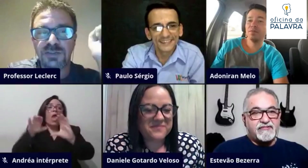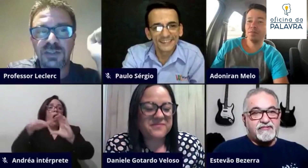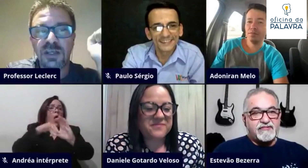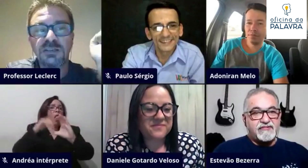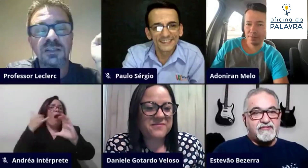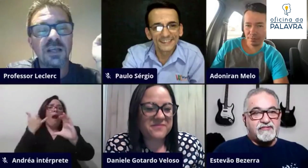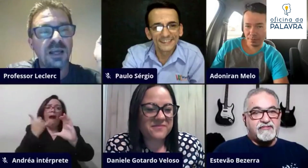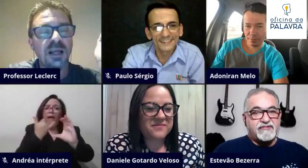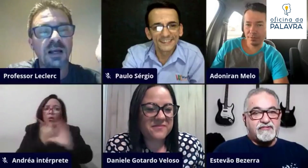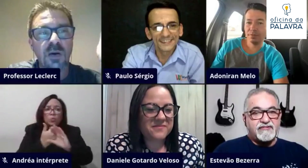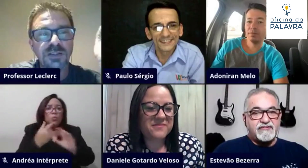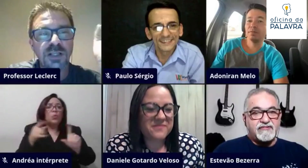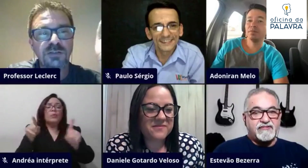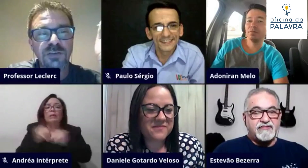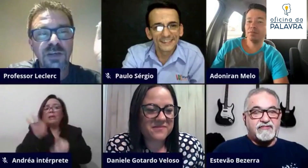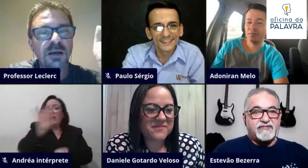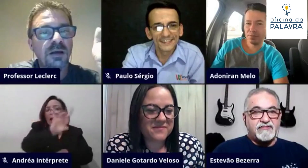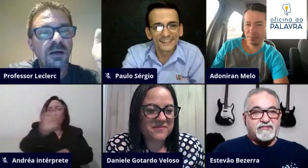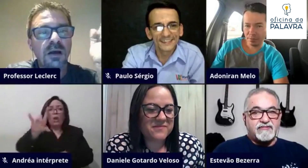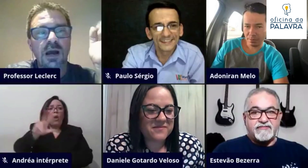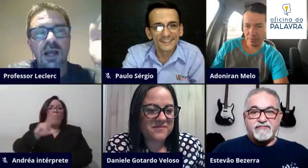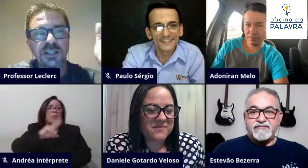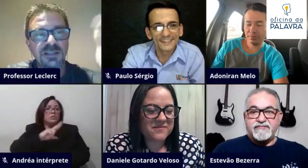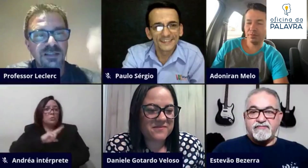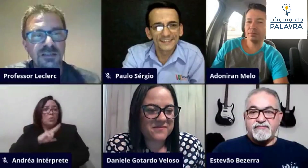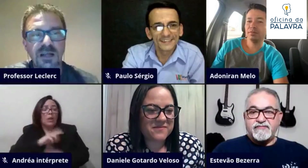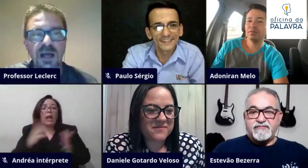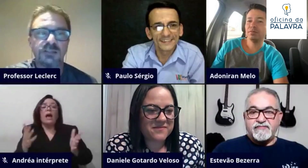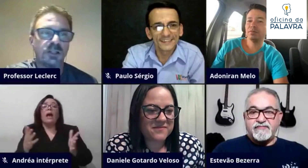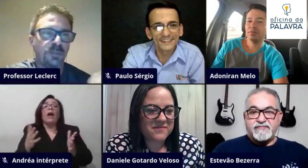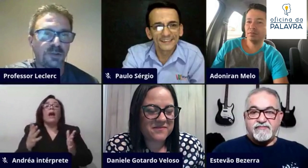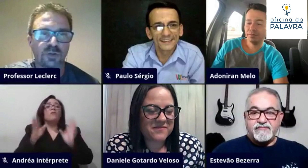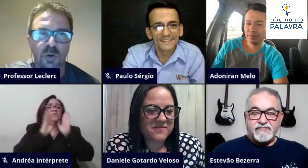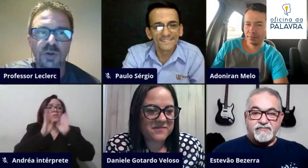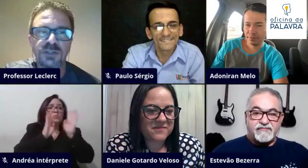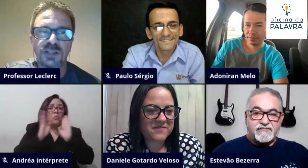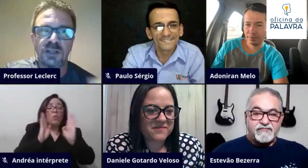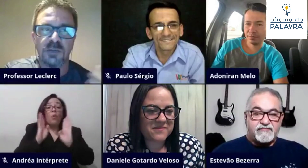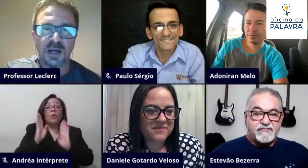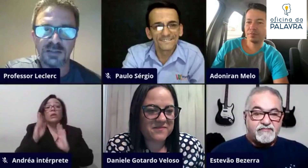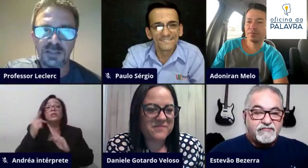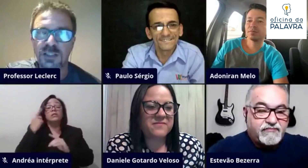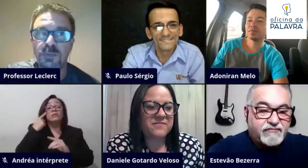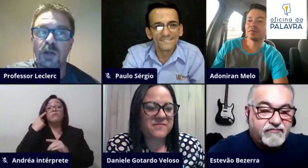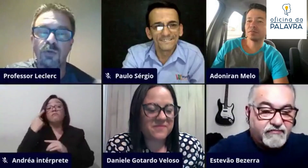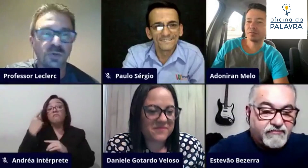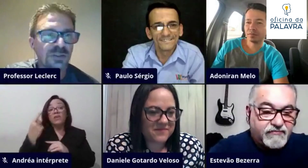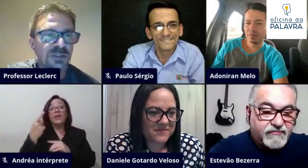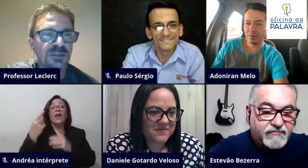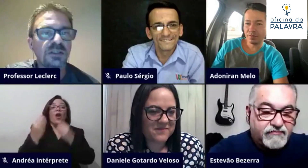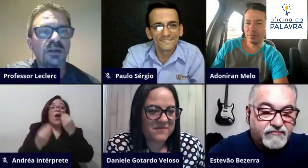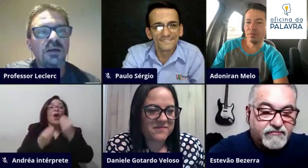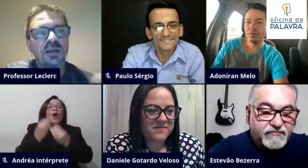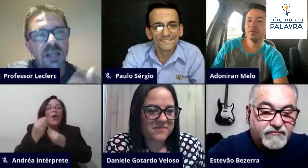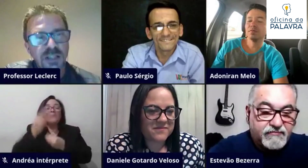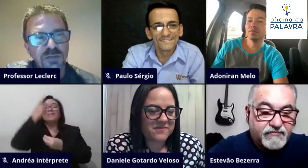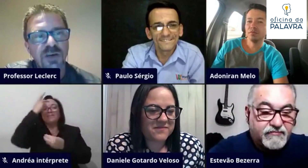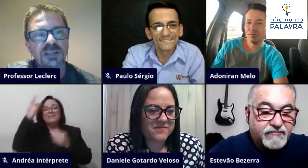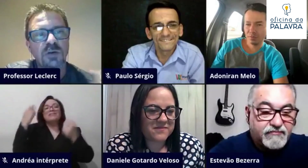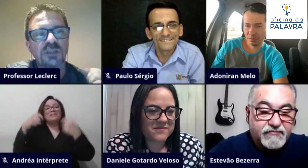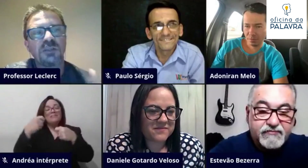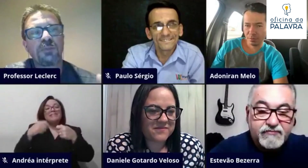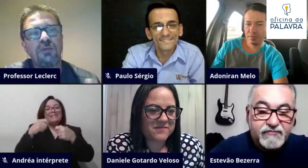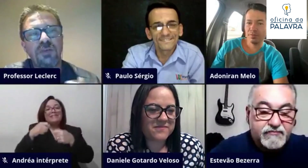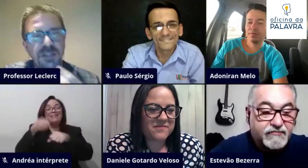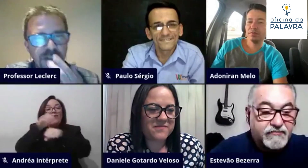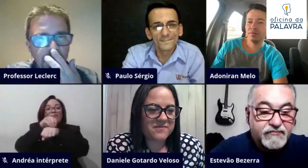canais de vocês, e aí é legal a gente ver as necessidades das pessoas, né? As demandas, as perguntas e a gente faz